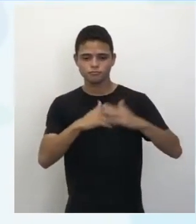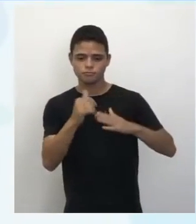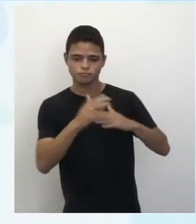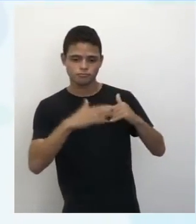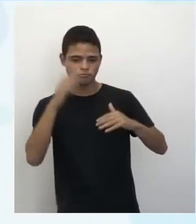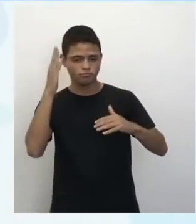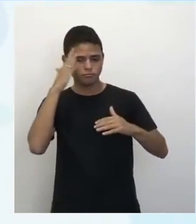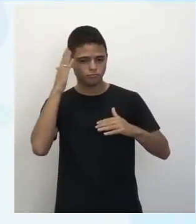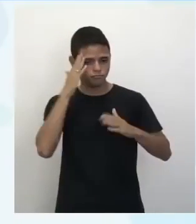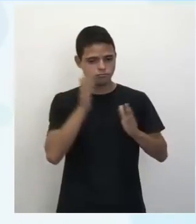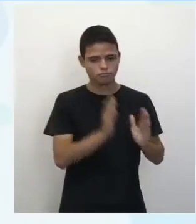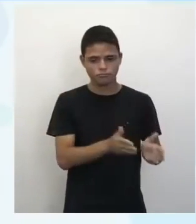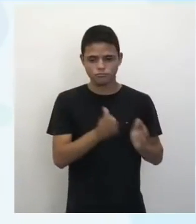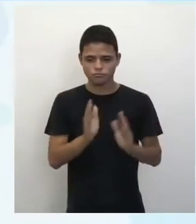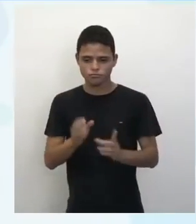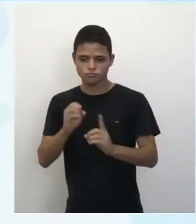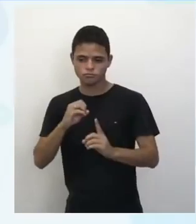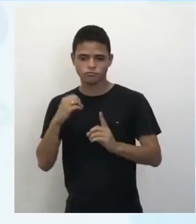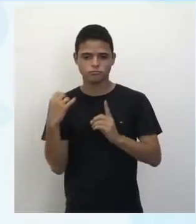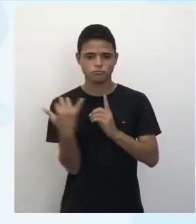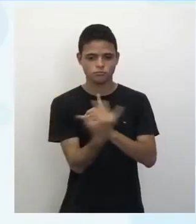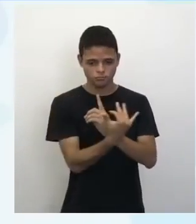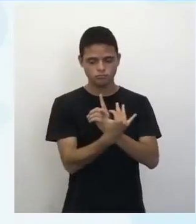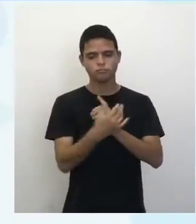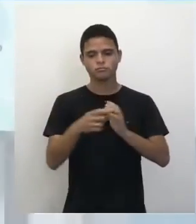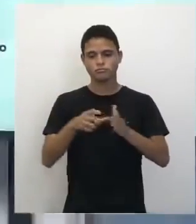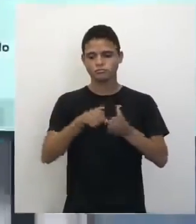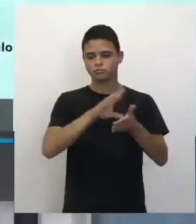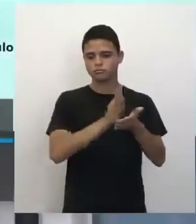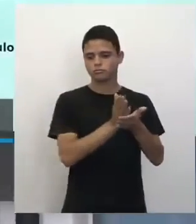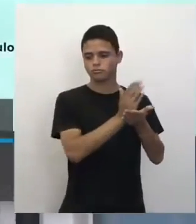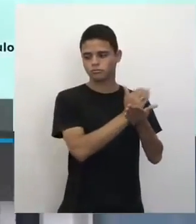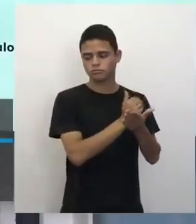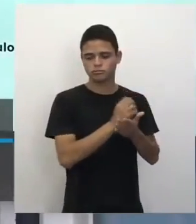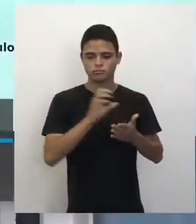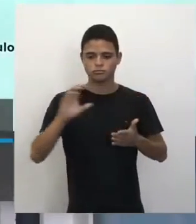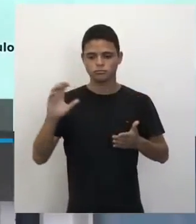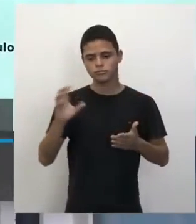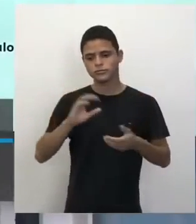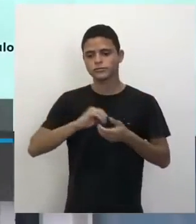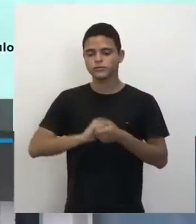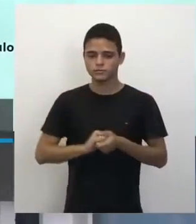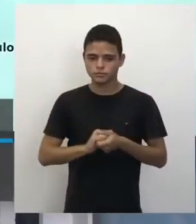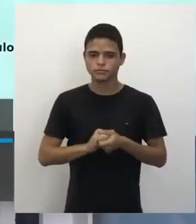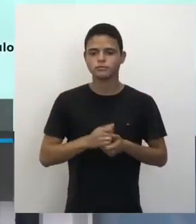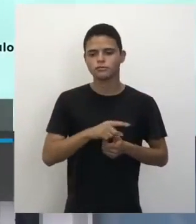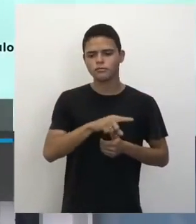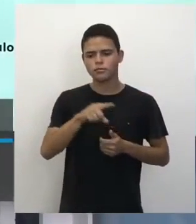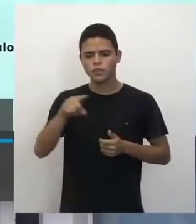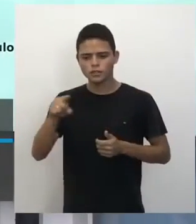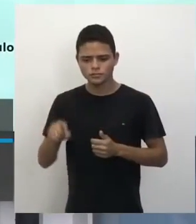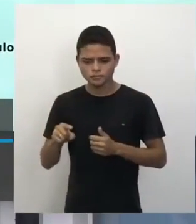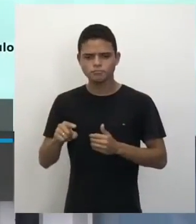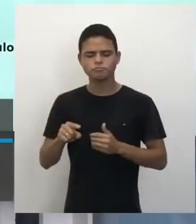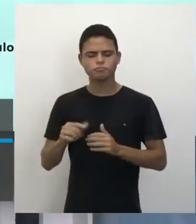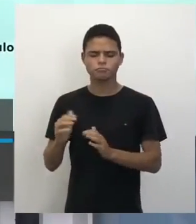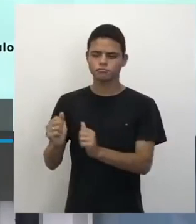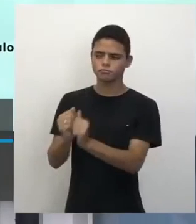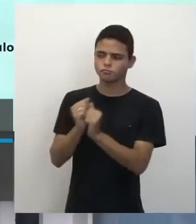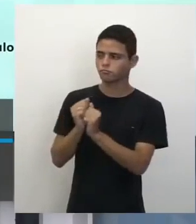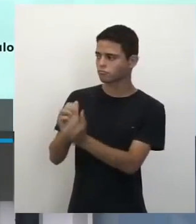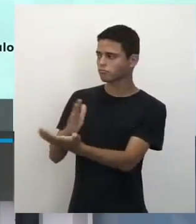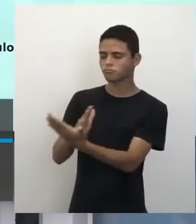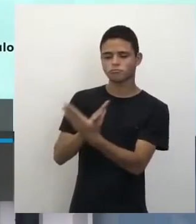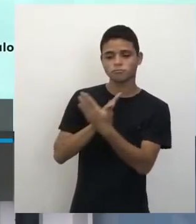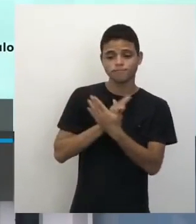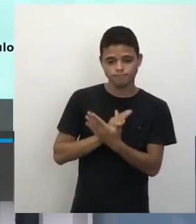organização das sociedades pré-colombianas. E para estar nos